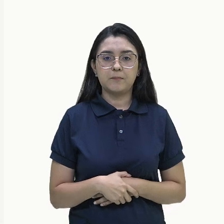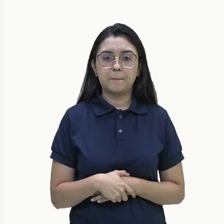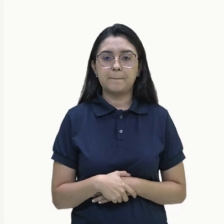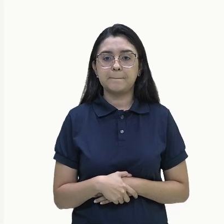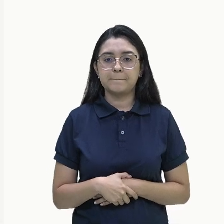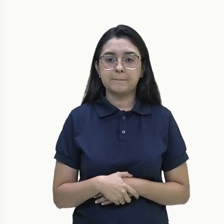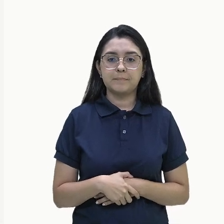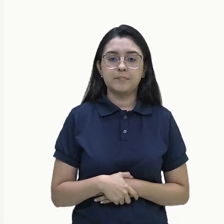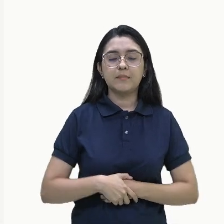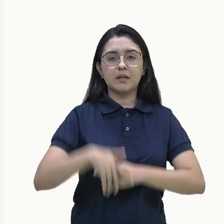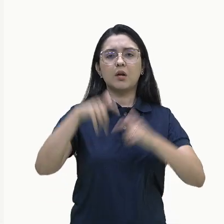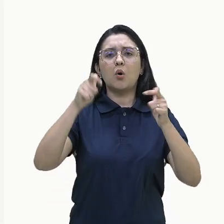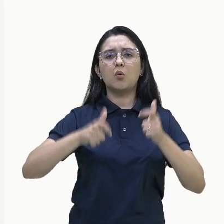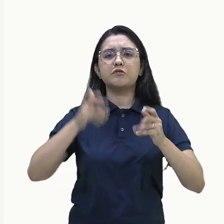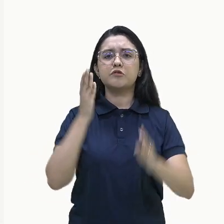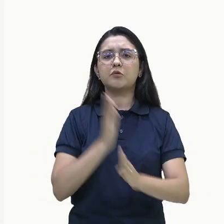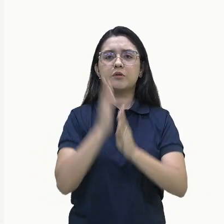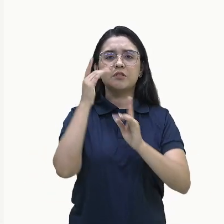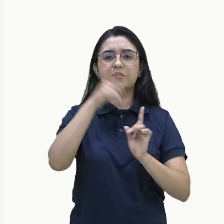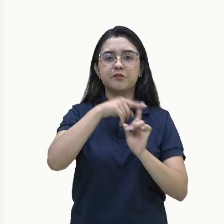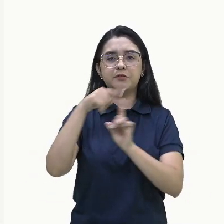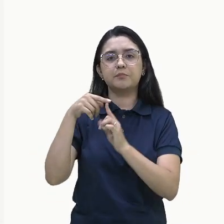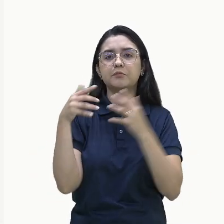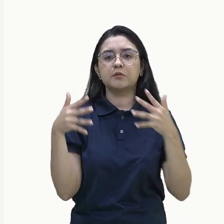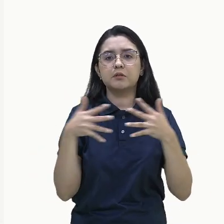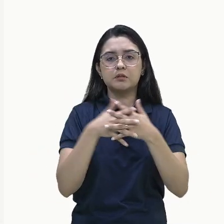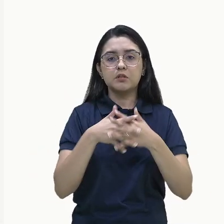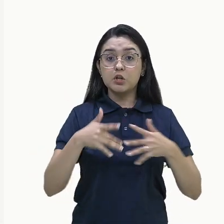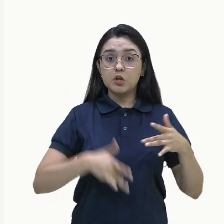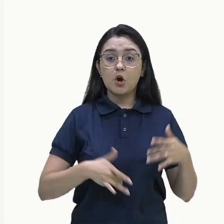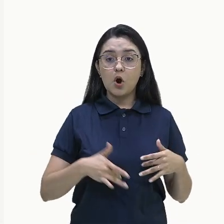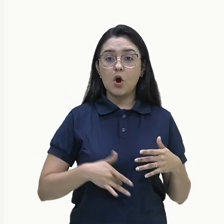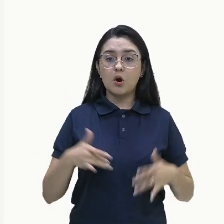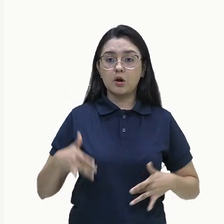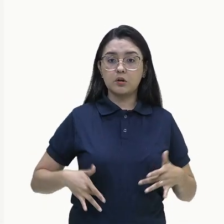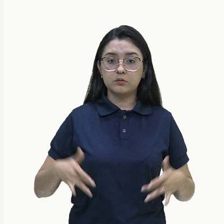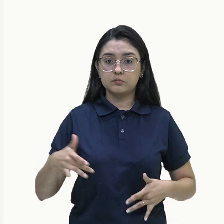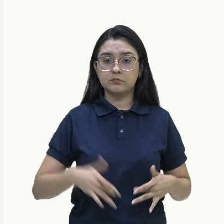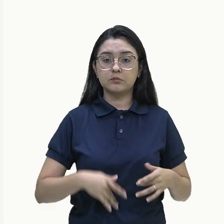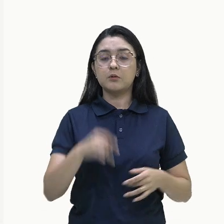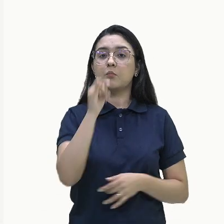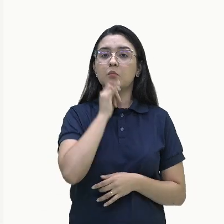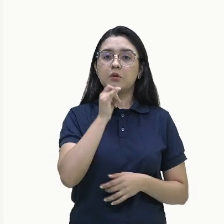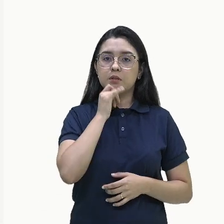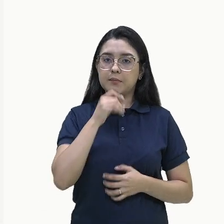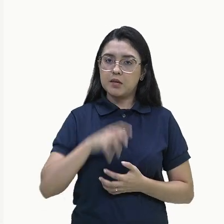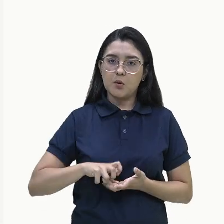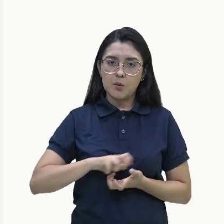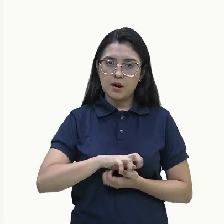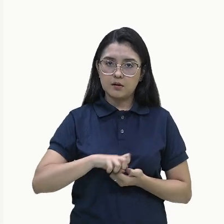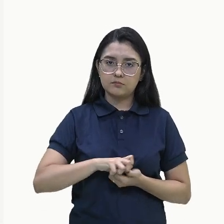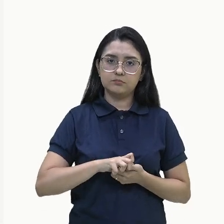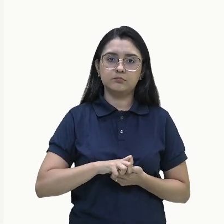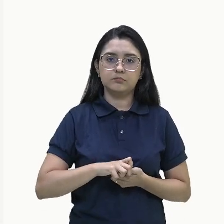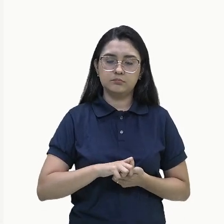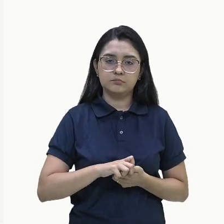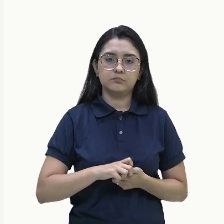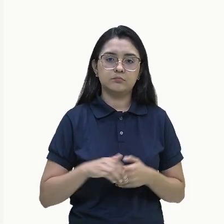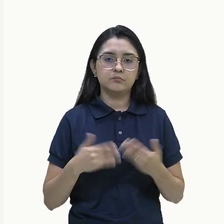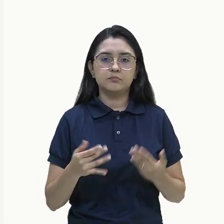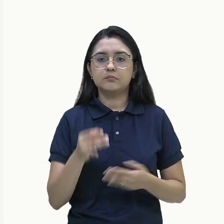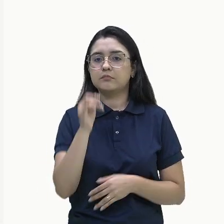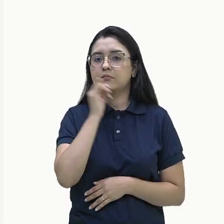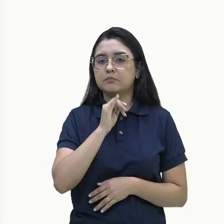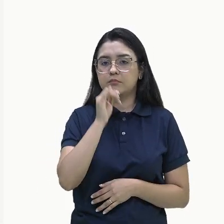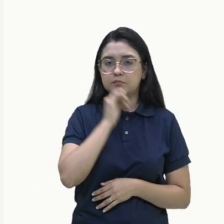aí ele está localizado em órgãos como o trato gastrointestinal, por exemplo, o